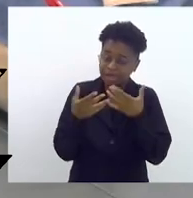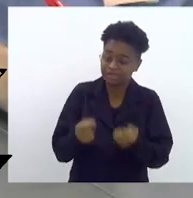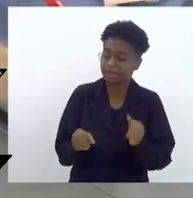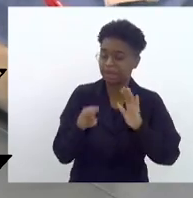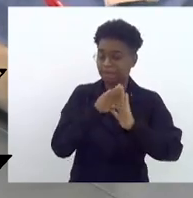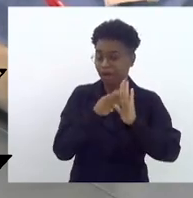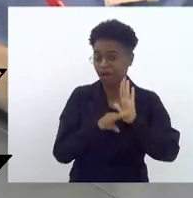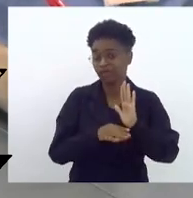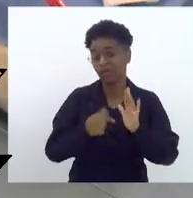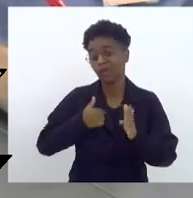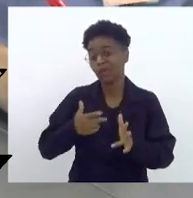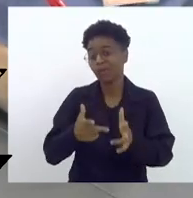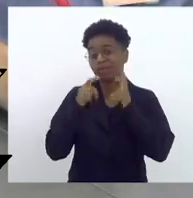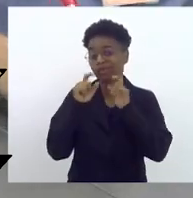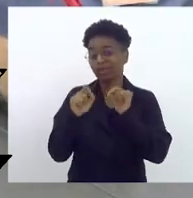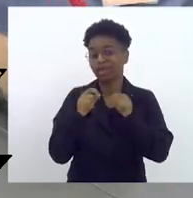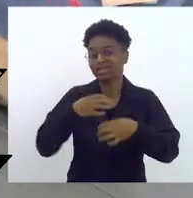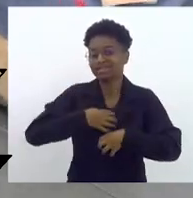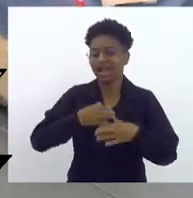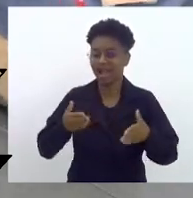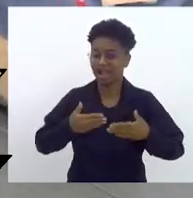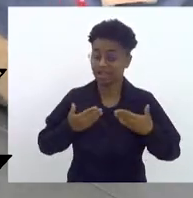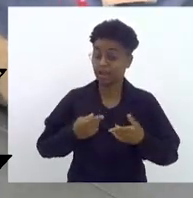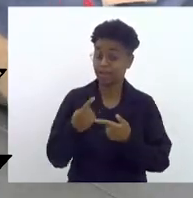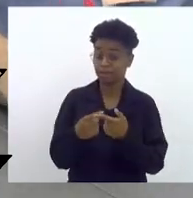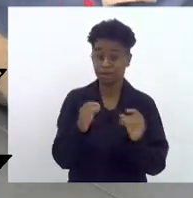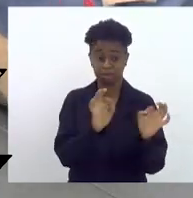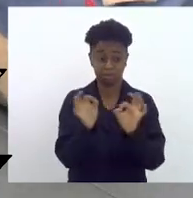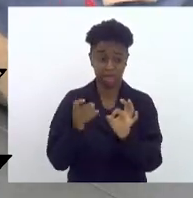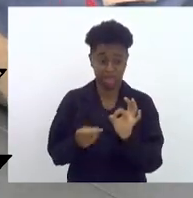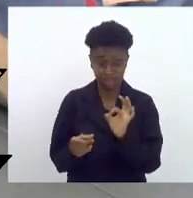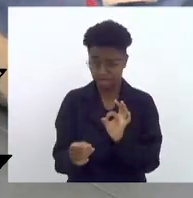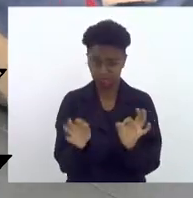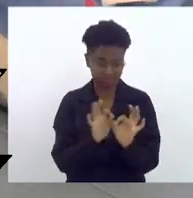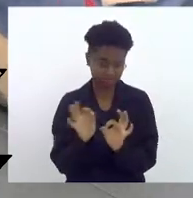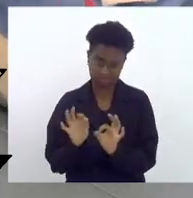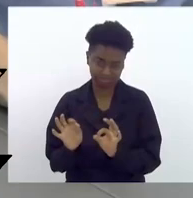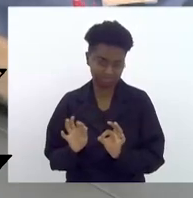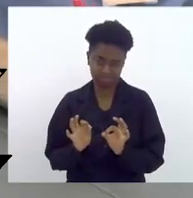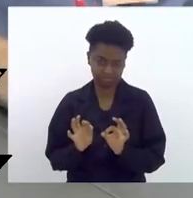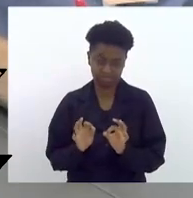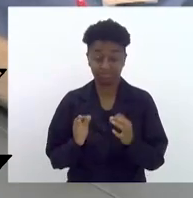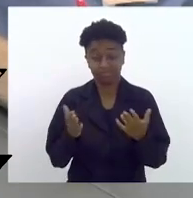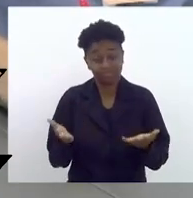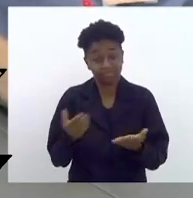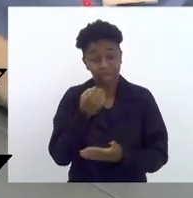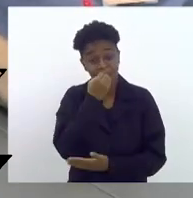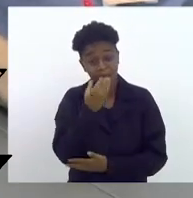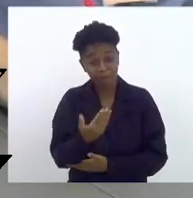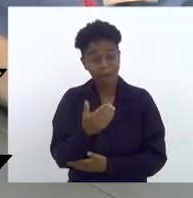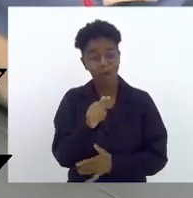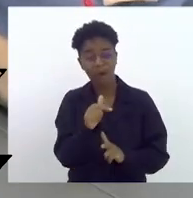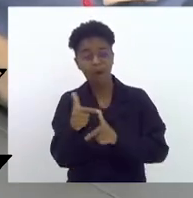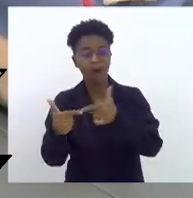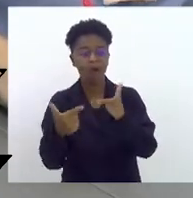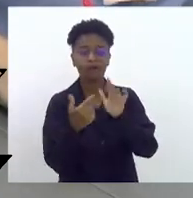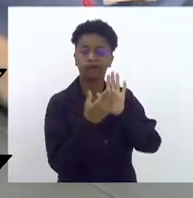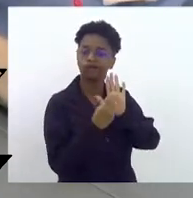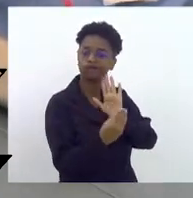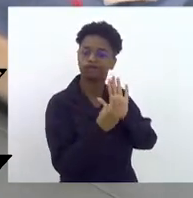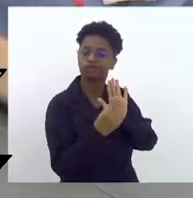eu vejo com o motivo de muita alegria primeiro que nenhum de nós é eterno né e é bom que as sementes